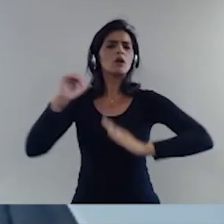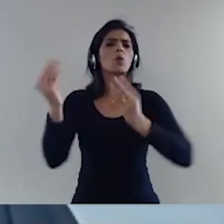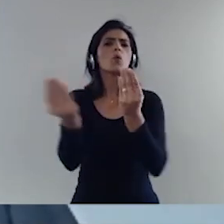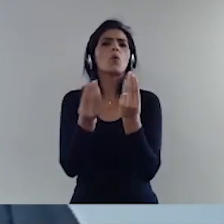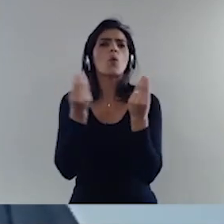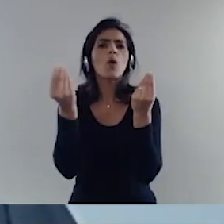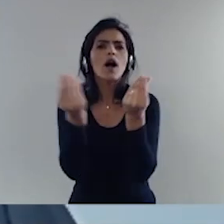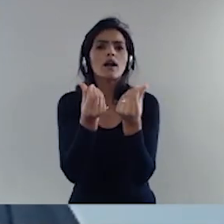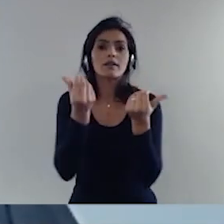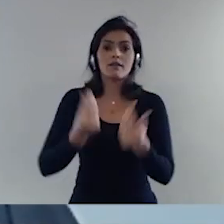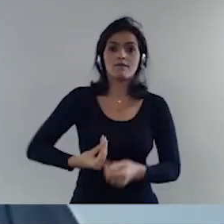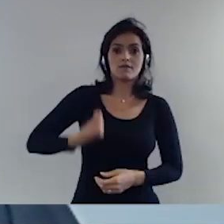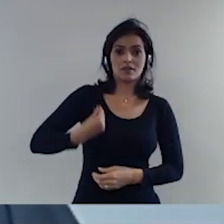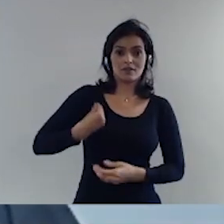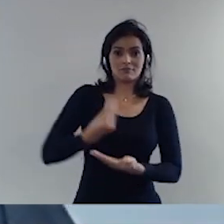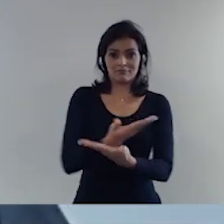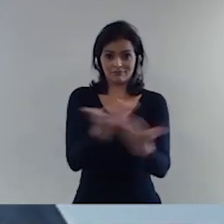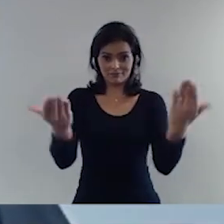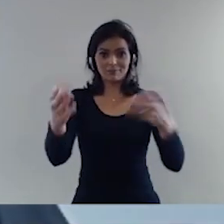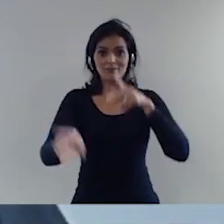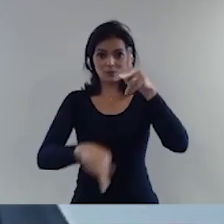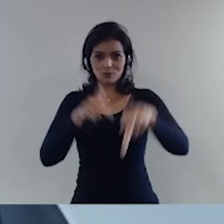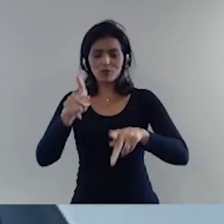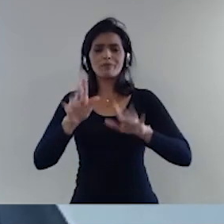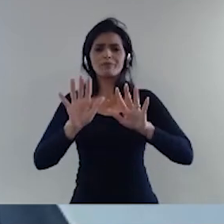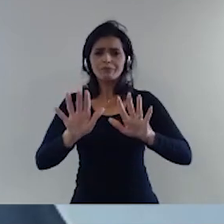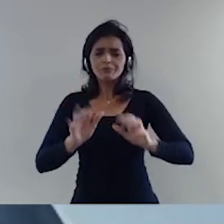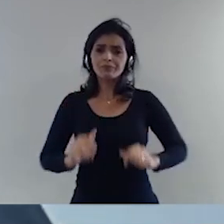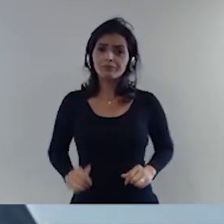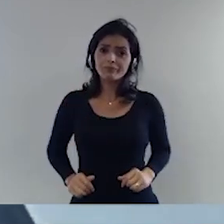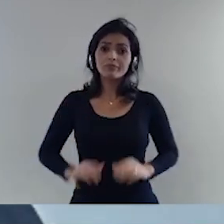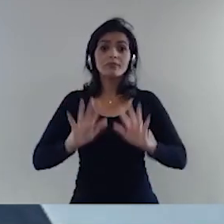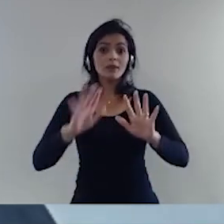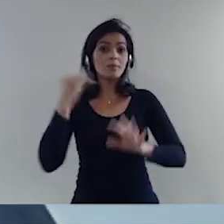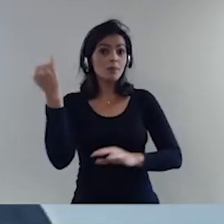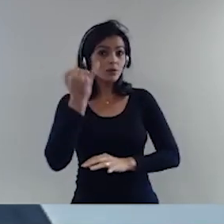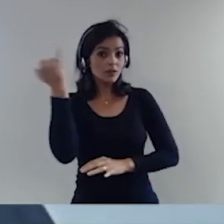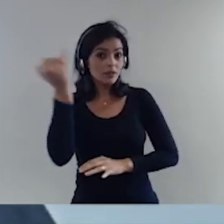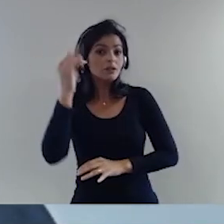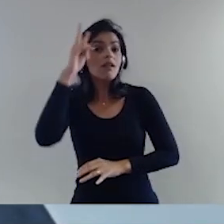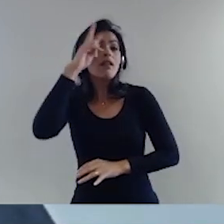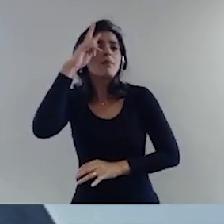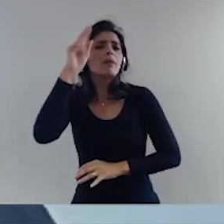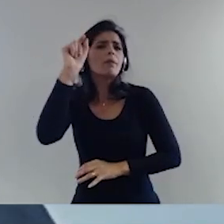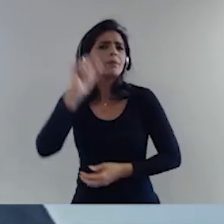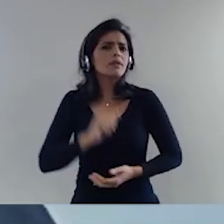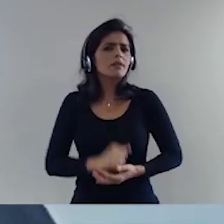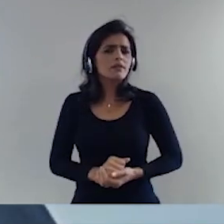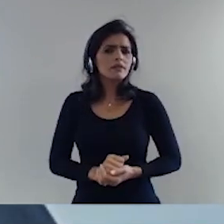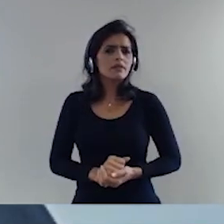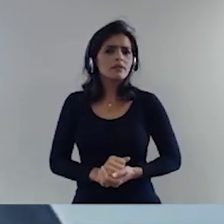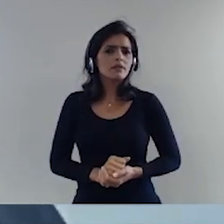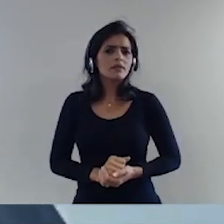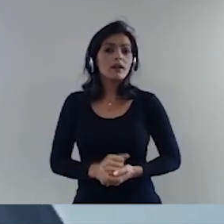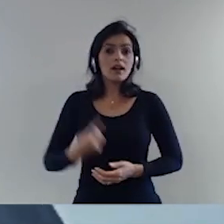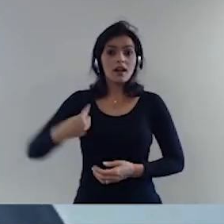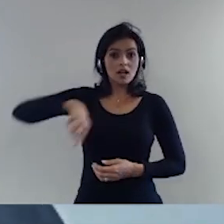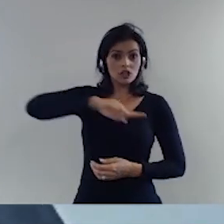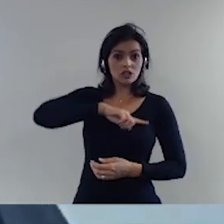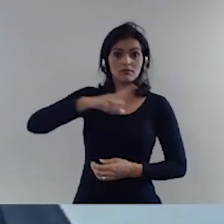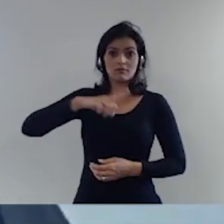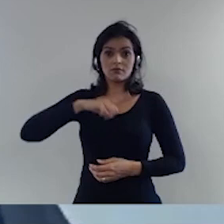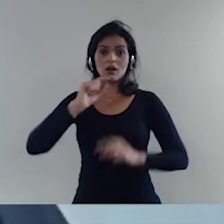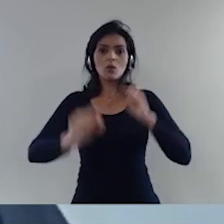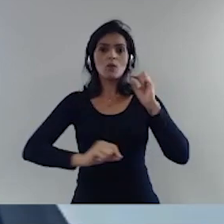qualidades de vida para o cidadão. Neste sentido, vale sempre lembrar que, a despeito de nós termos o